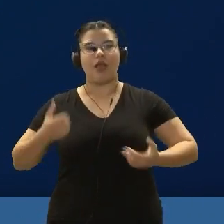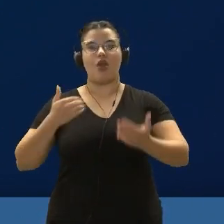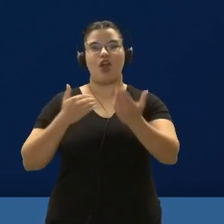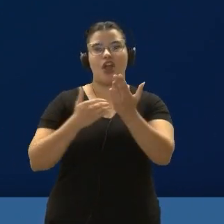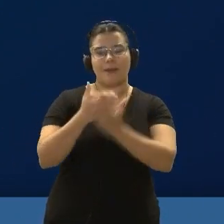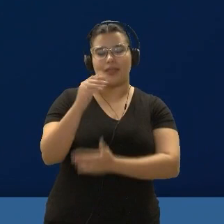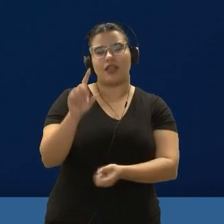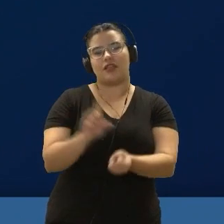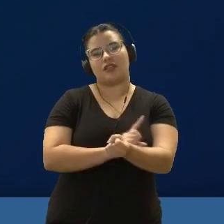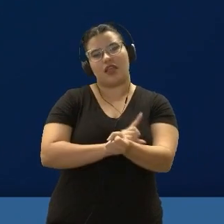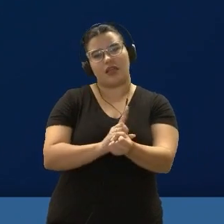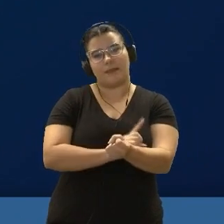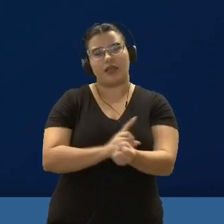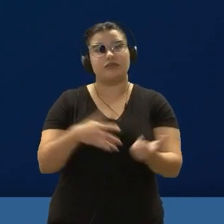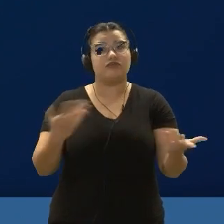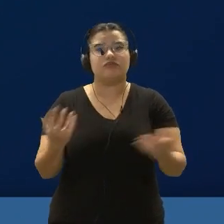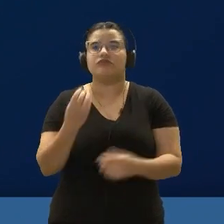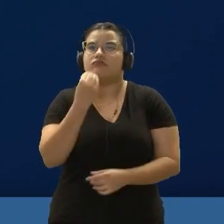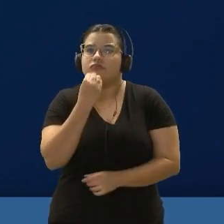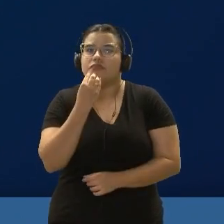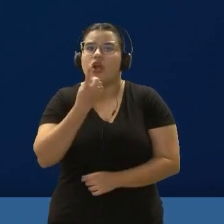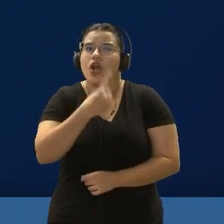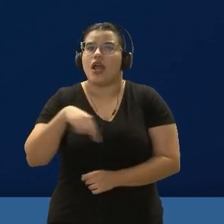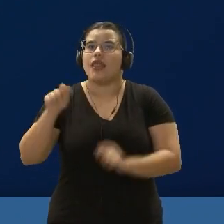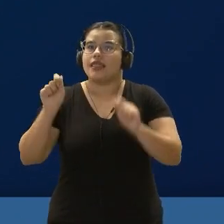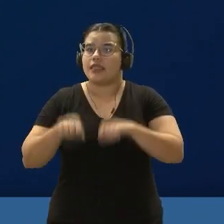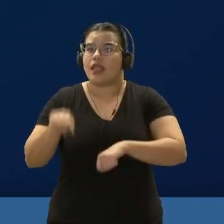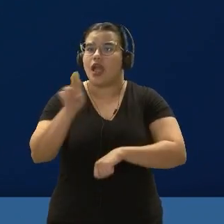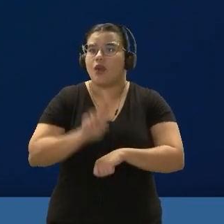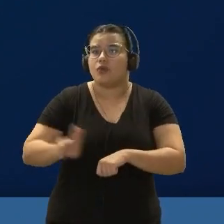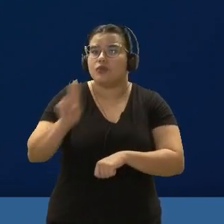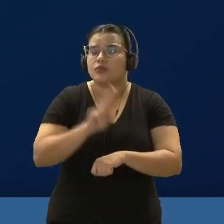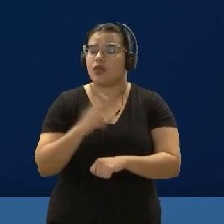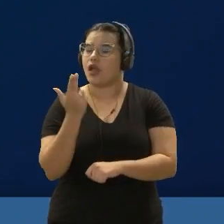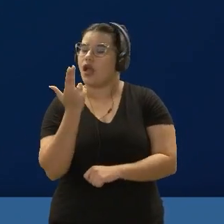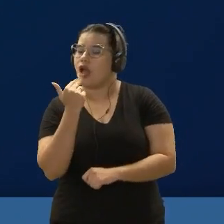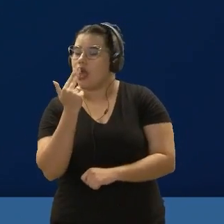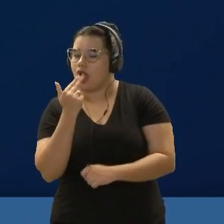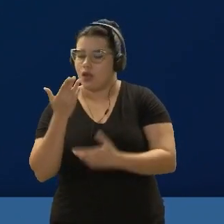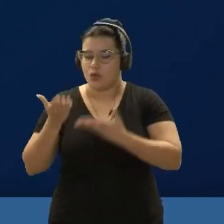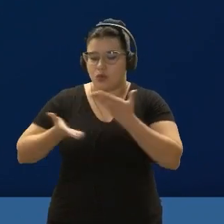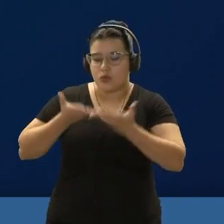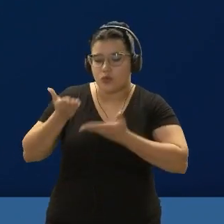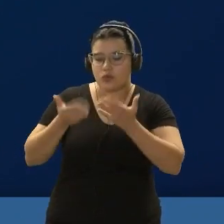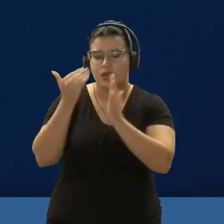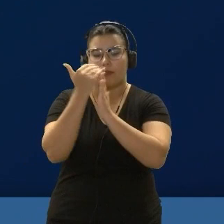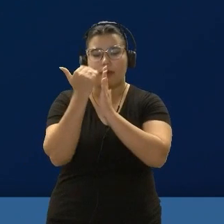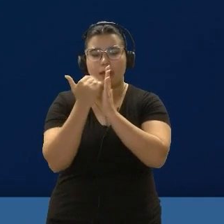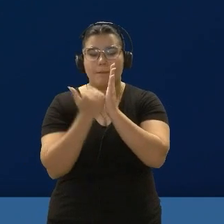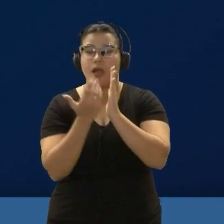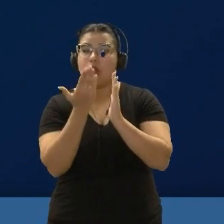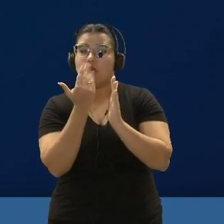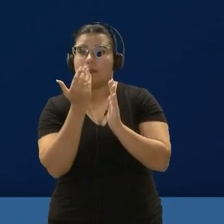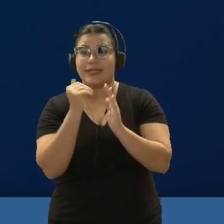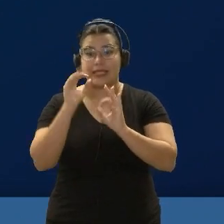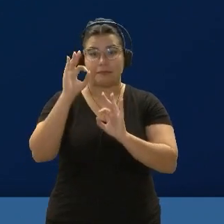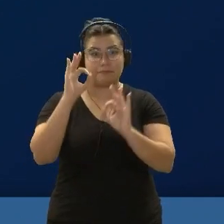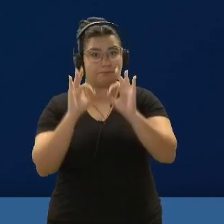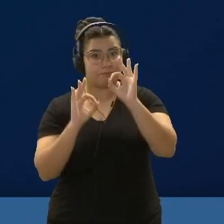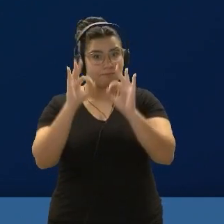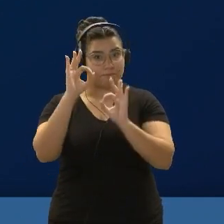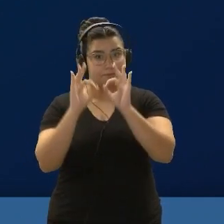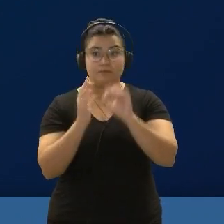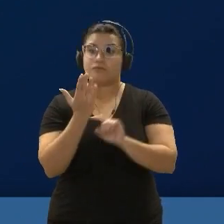usar a ferramenta nutricional para controlar melhor nosso paciente? Se a gente conseguir ajeitar